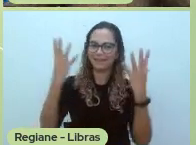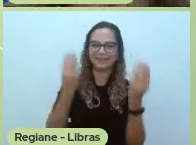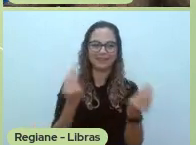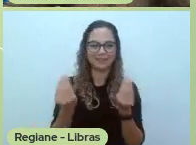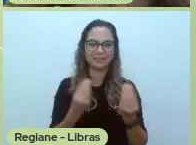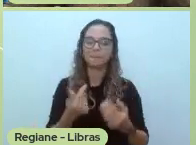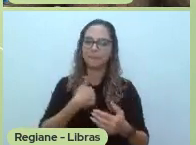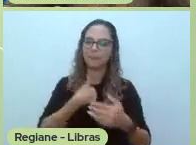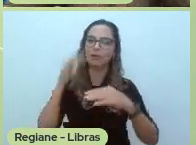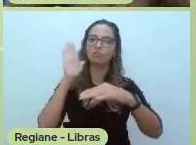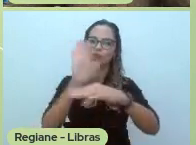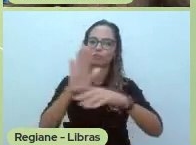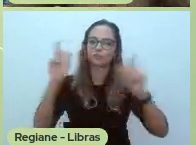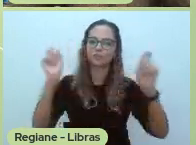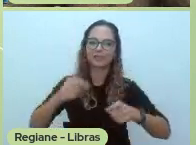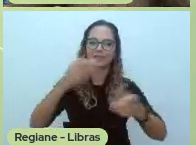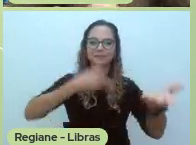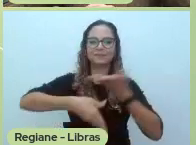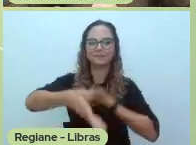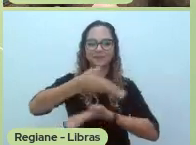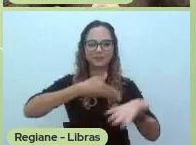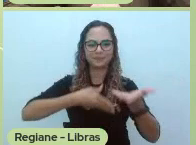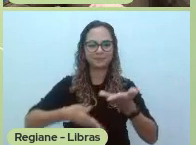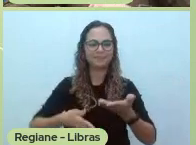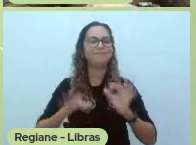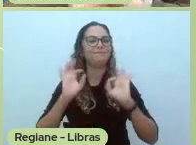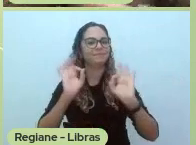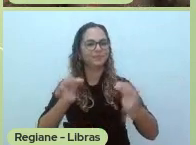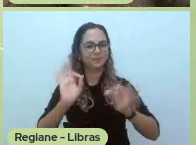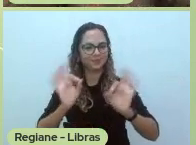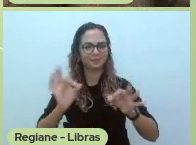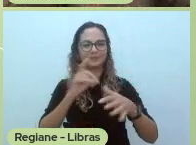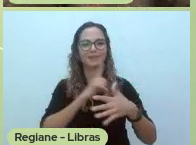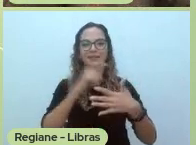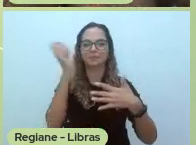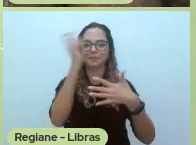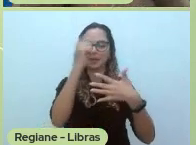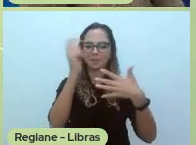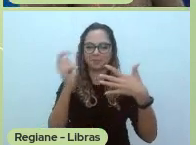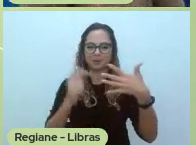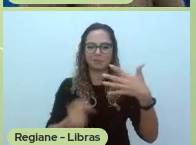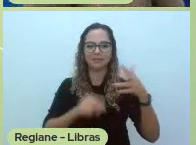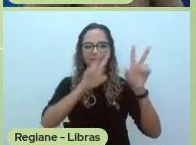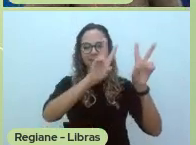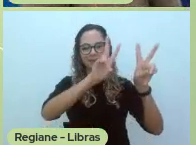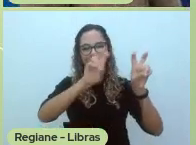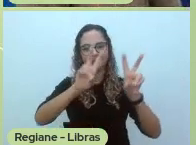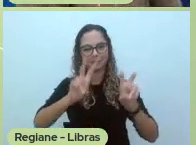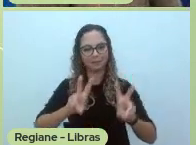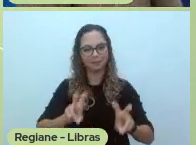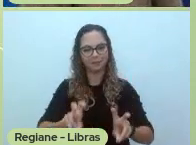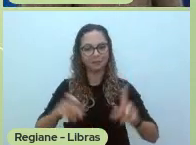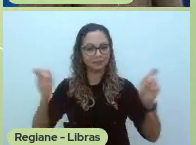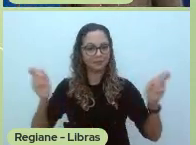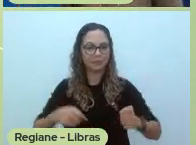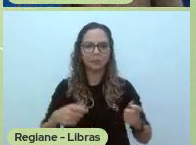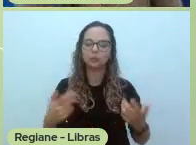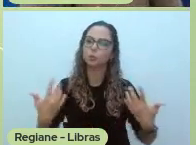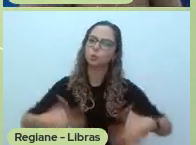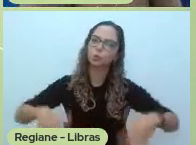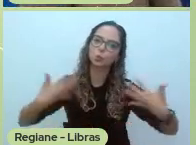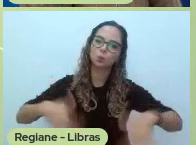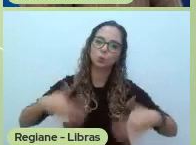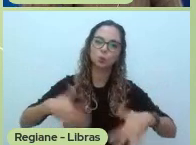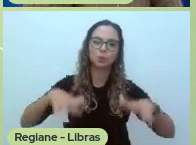ajudo. Estou brincando, a gente tem muita coisa realmente para tratar, e são temas, todos